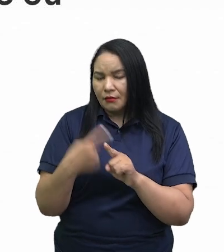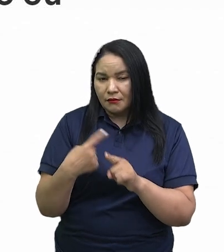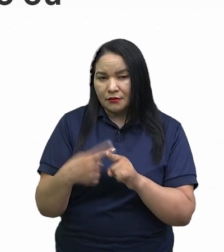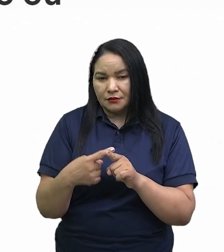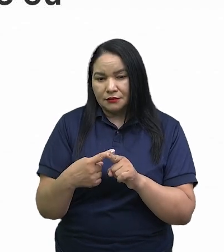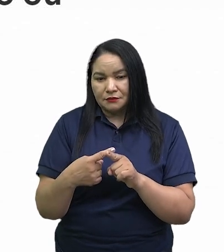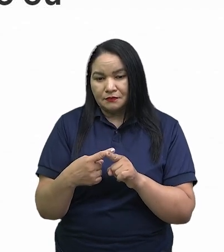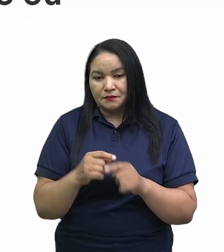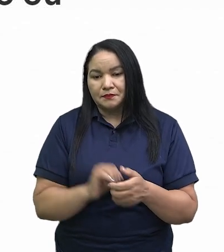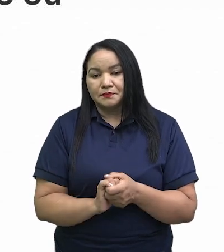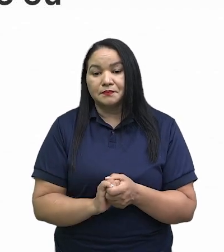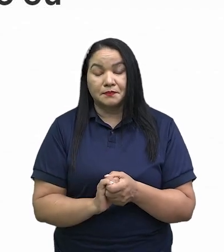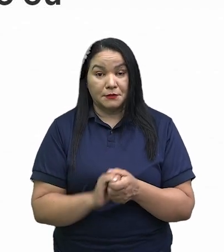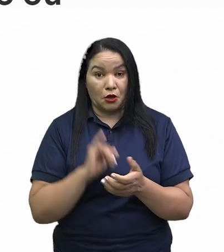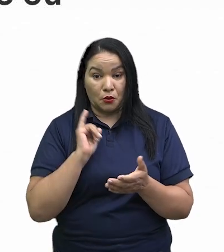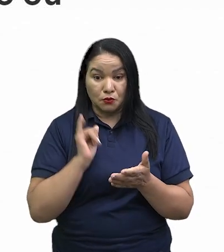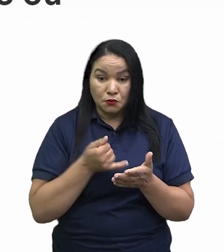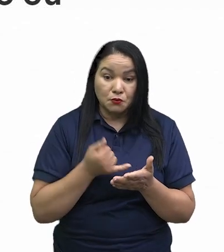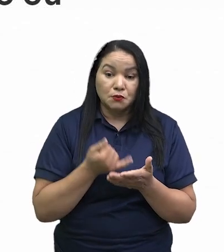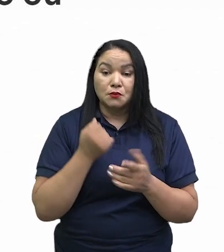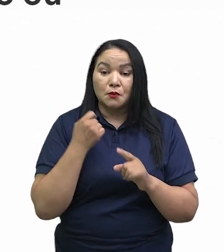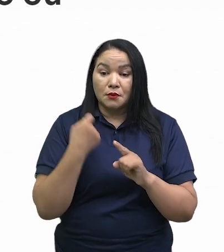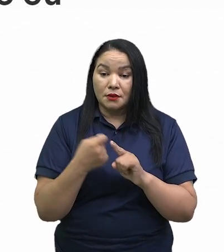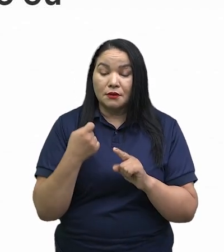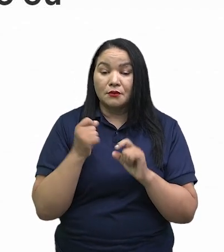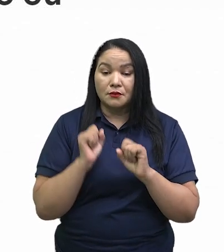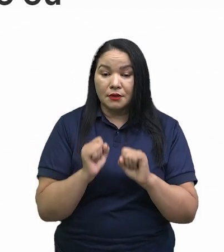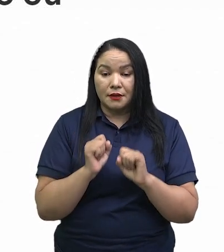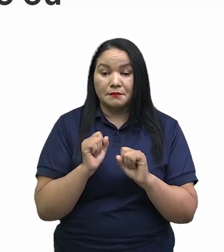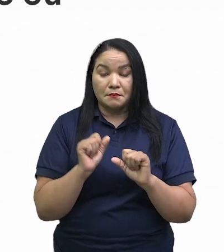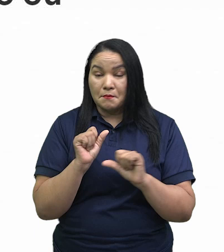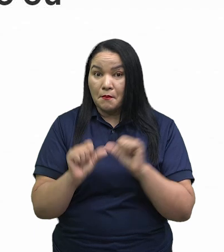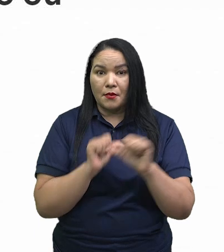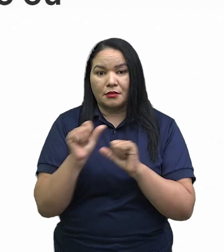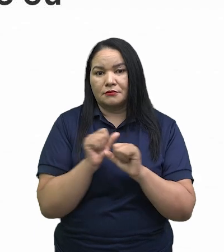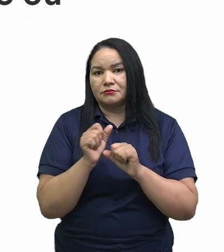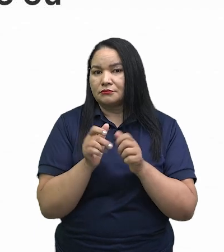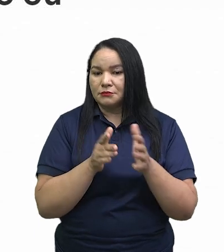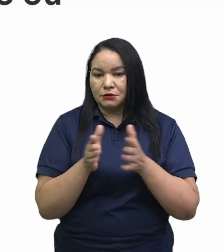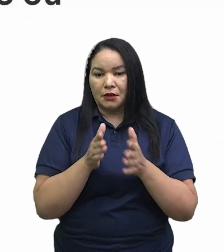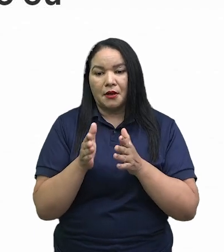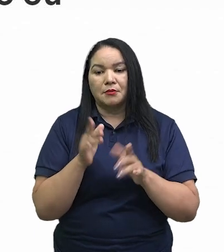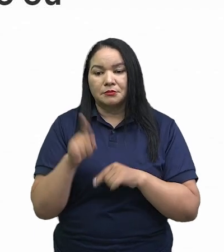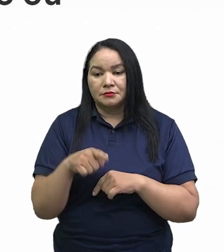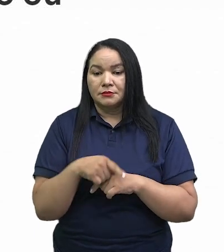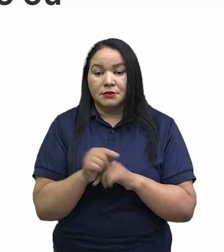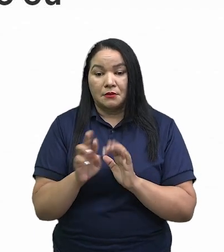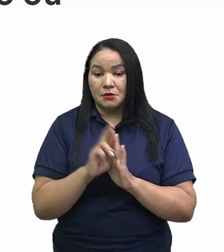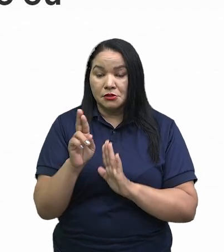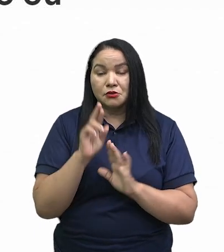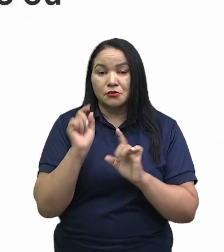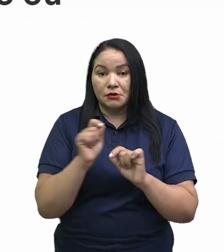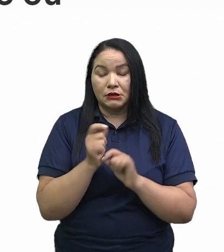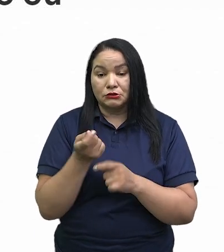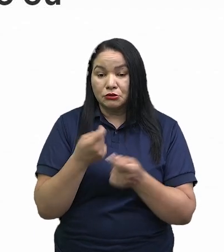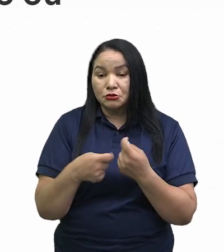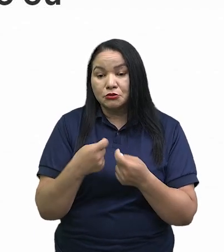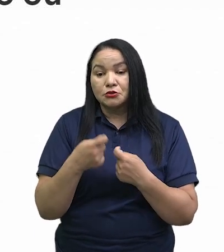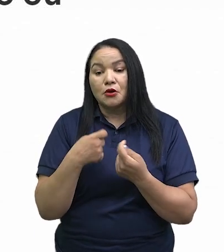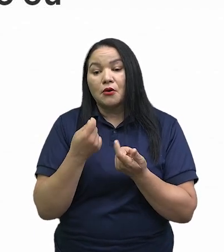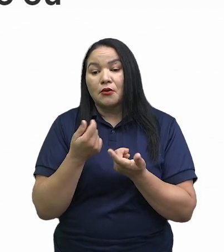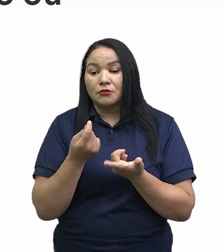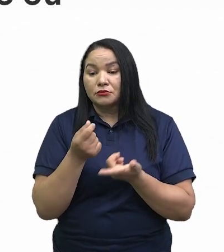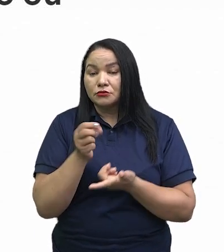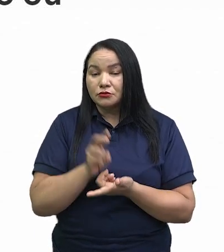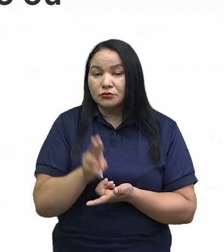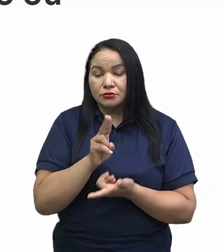Não é? Os juros são a manifestação desse poder transformador do tempo. Eles representam a remuneração pelo uso